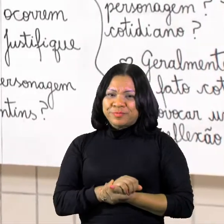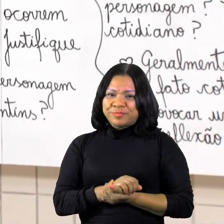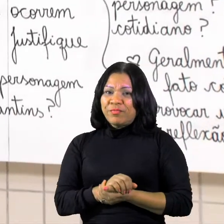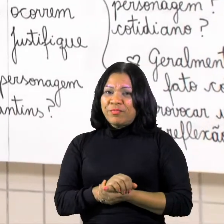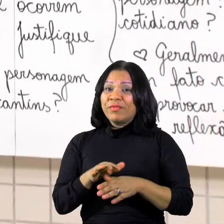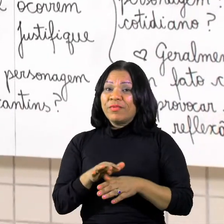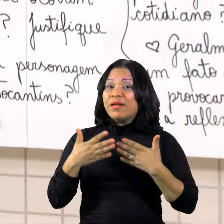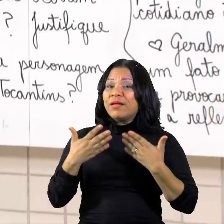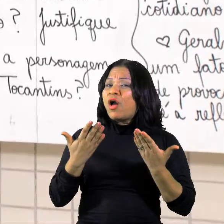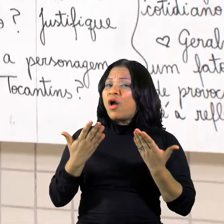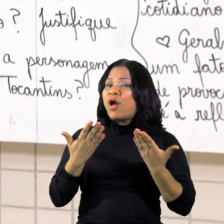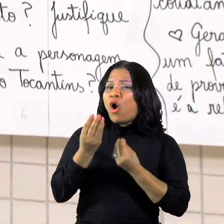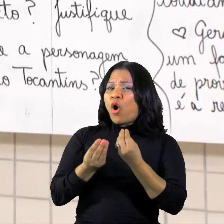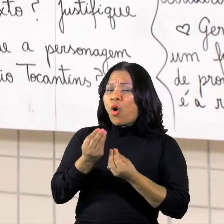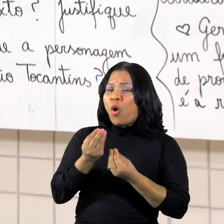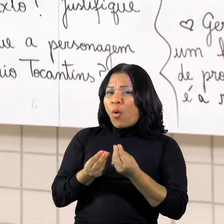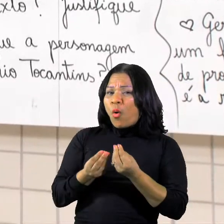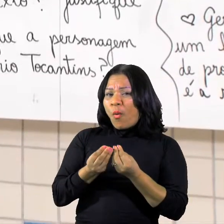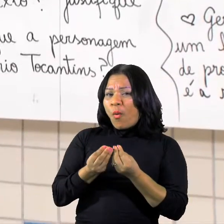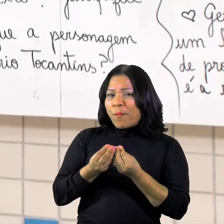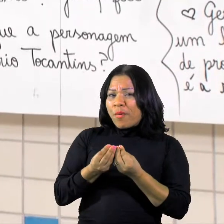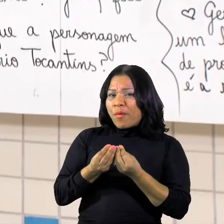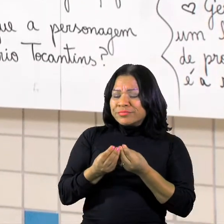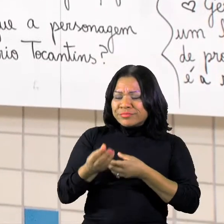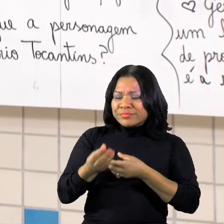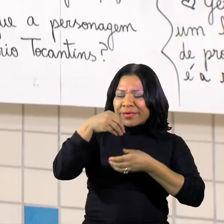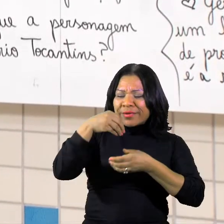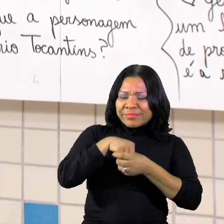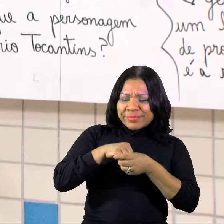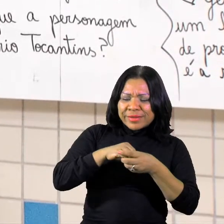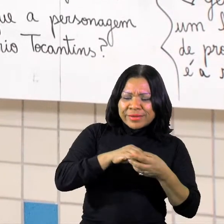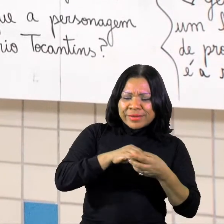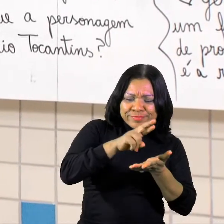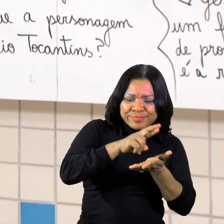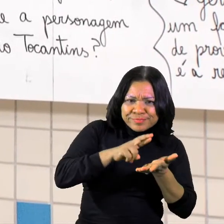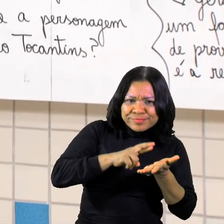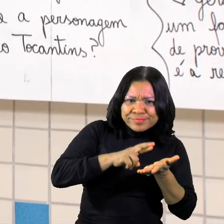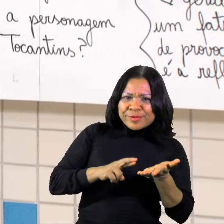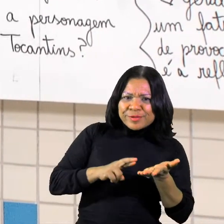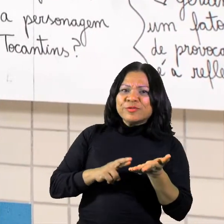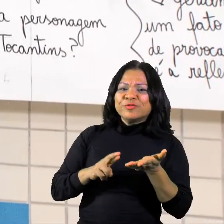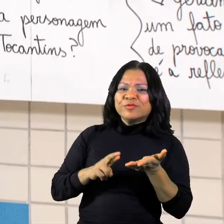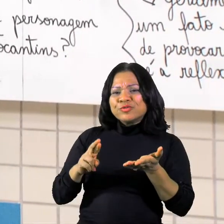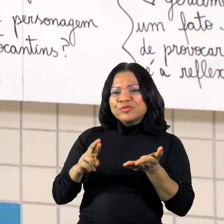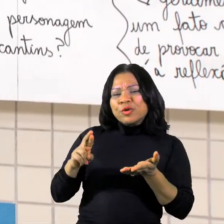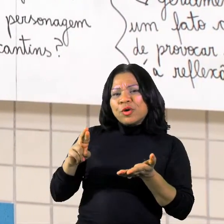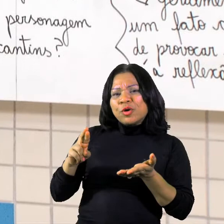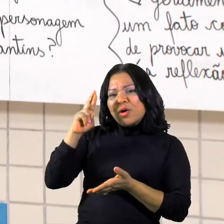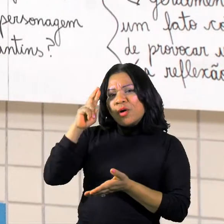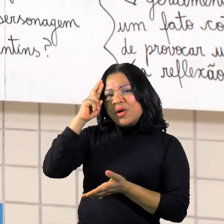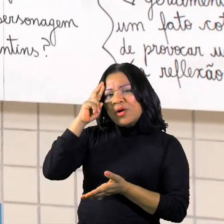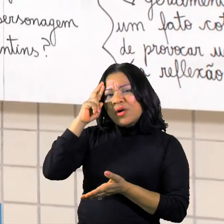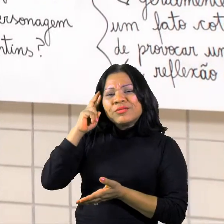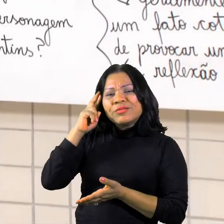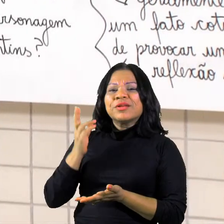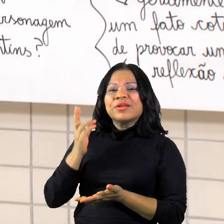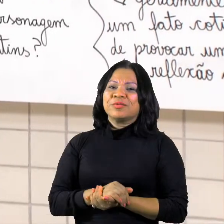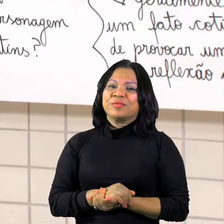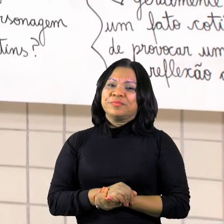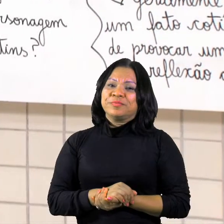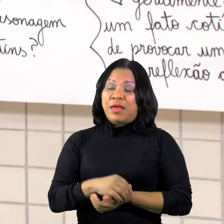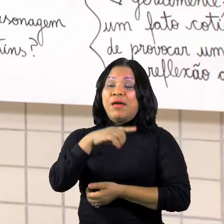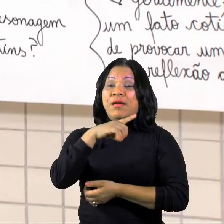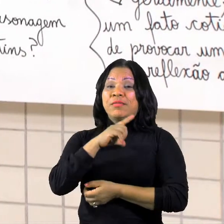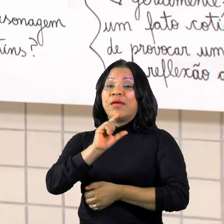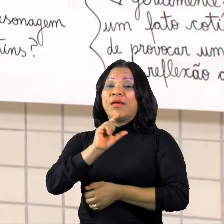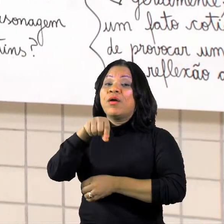está presente na fala do narrador personagem? Quando nós vimos esse trecho aí tem o outro questionamento. É